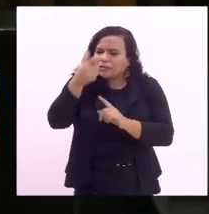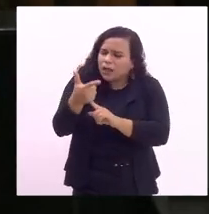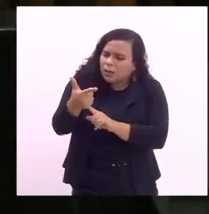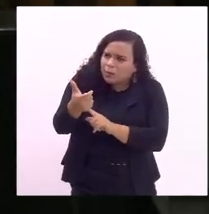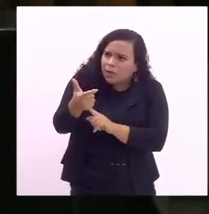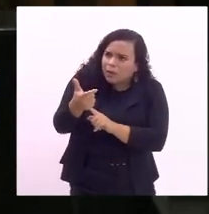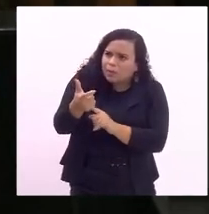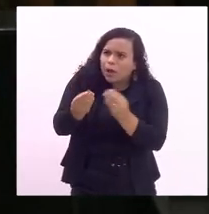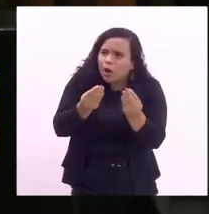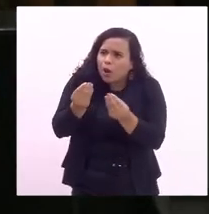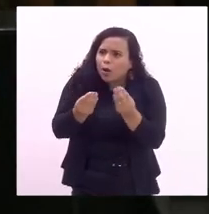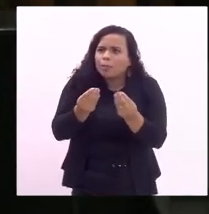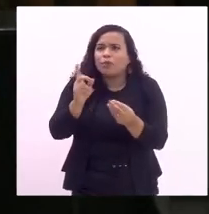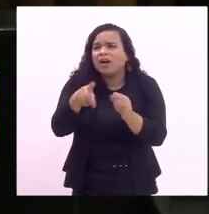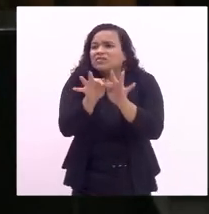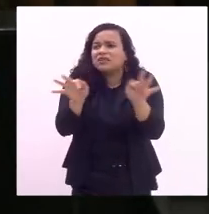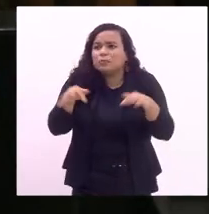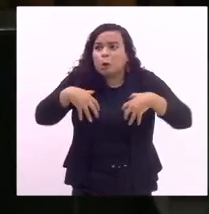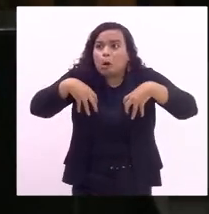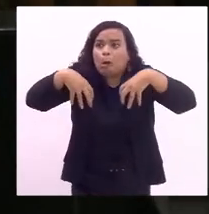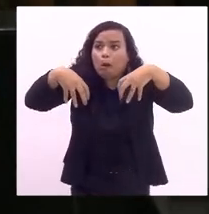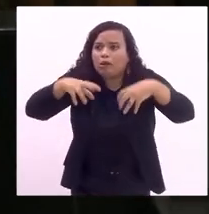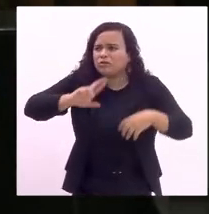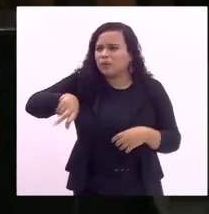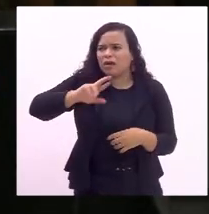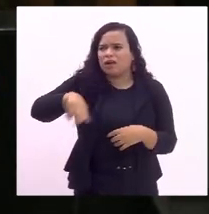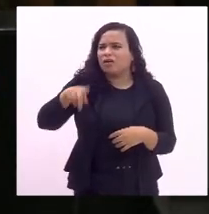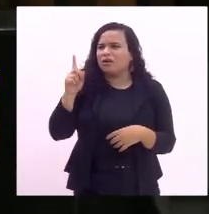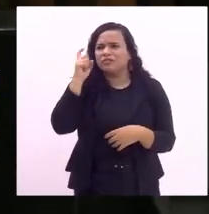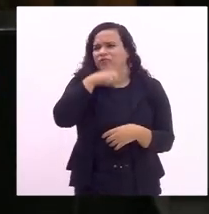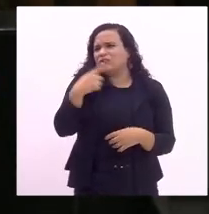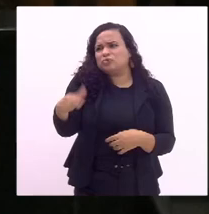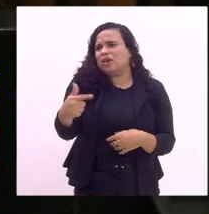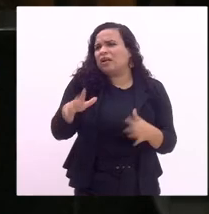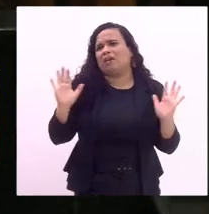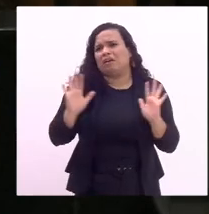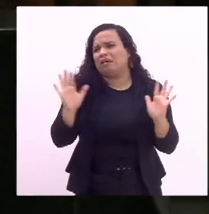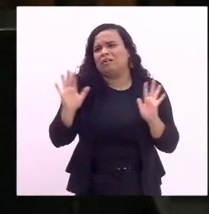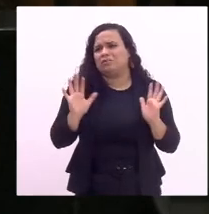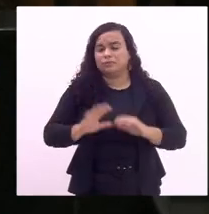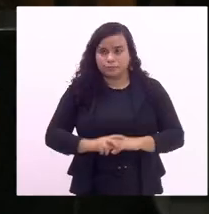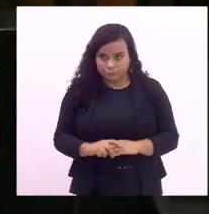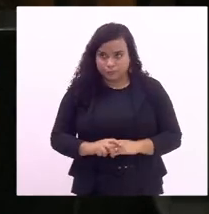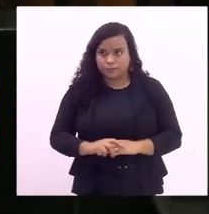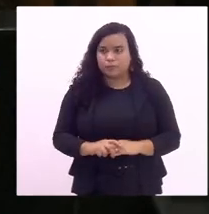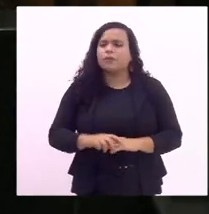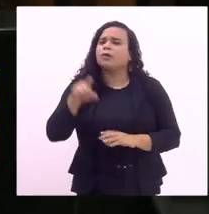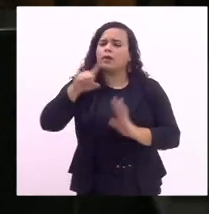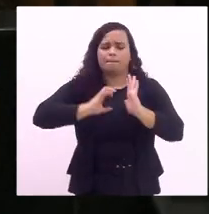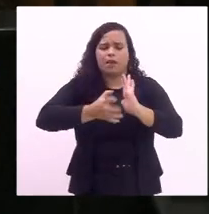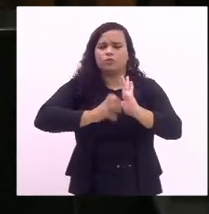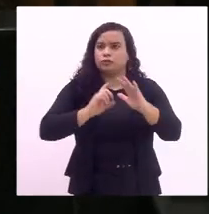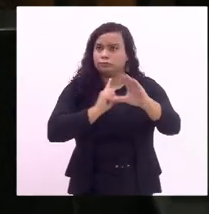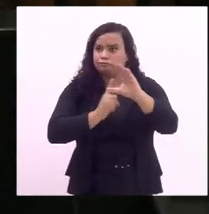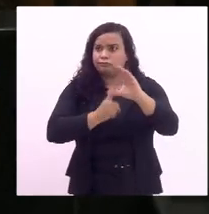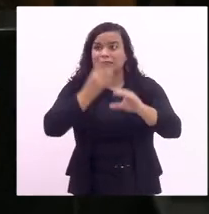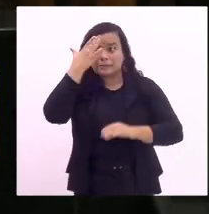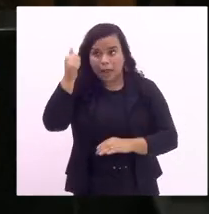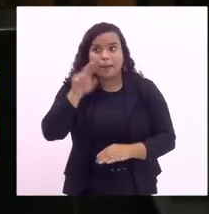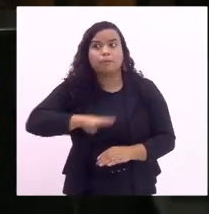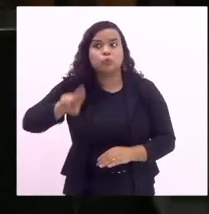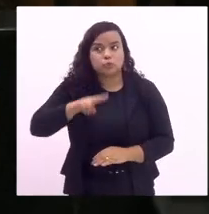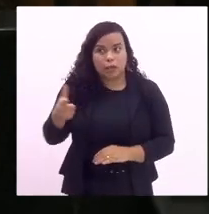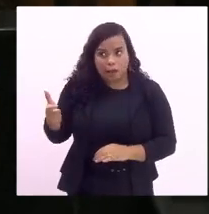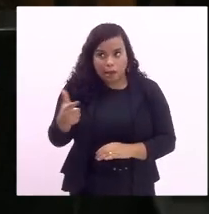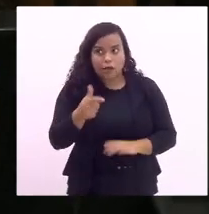é até simples, não tem nenhuma dificuldade. Aliás, partidos comunistas sabem utilizar bem,